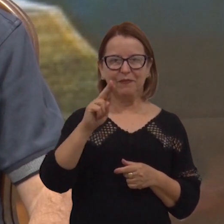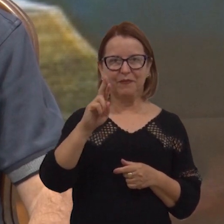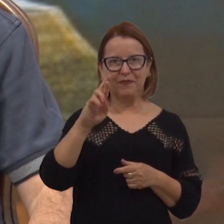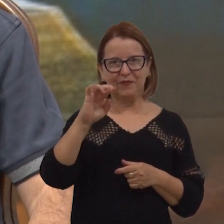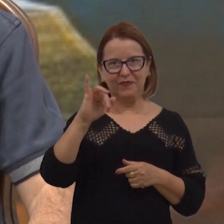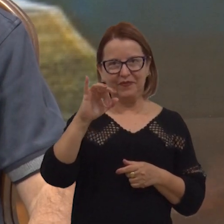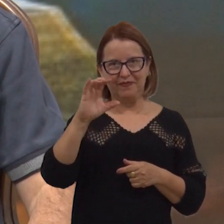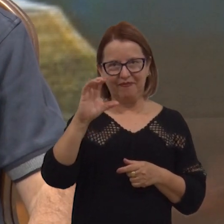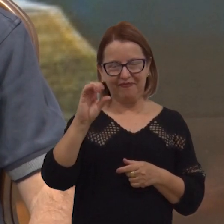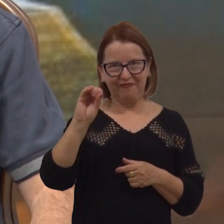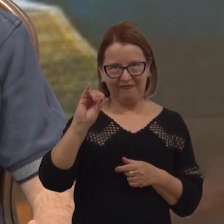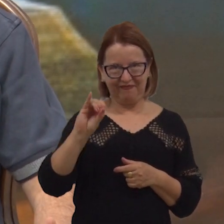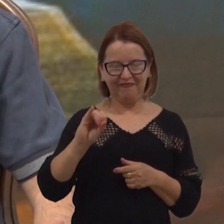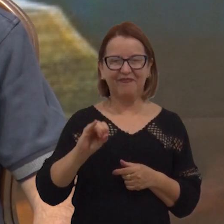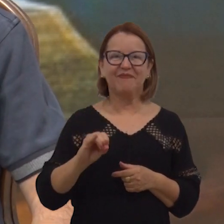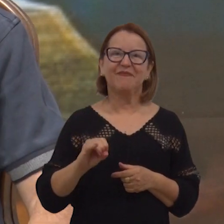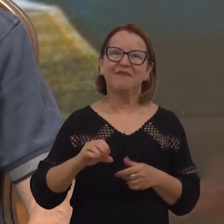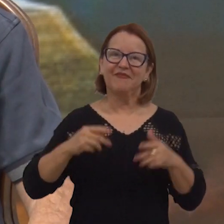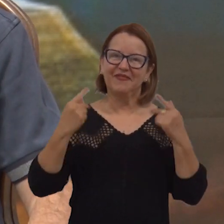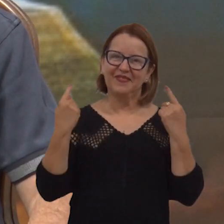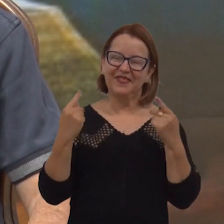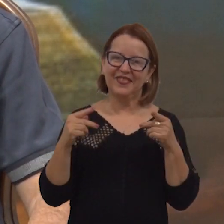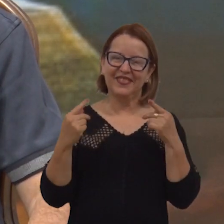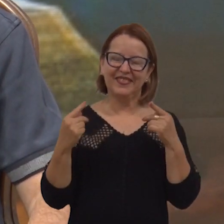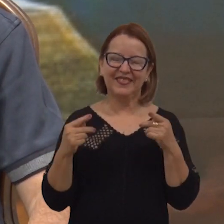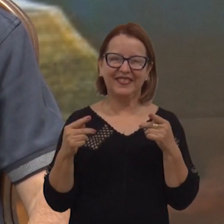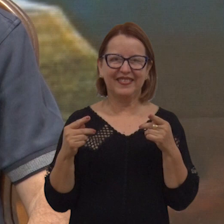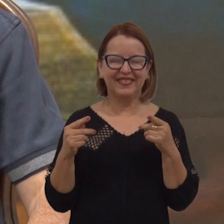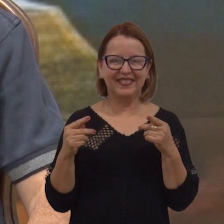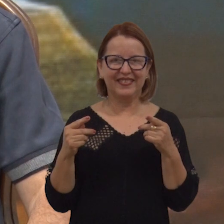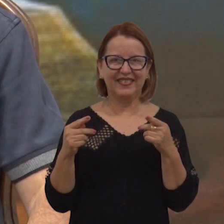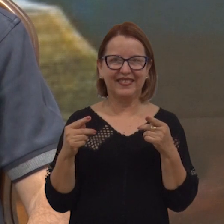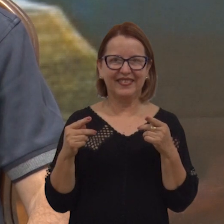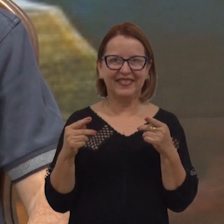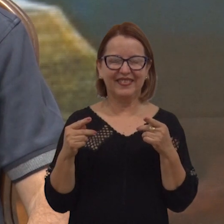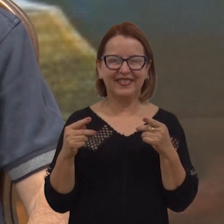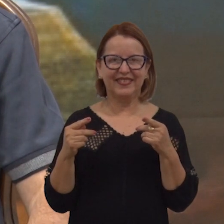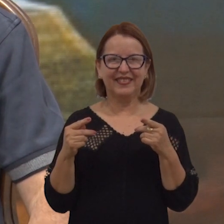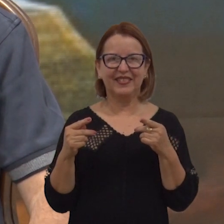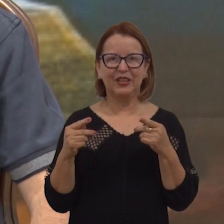aqui conosco, mais uma vez trazendo uma palavra